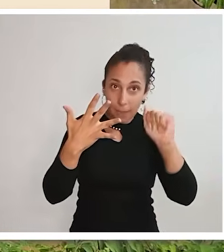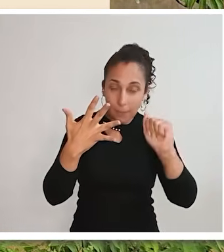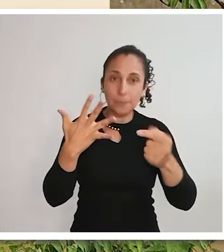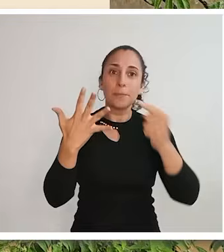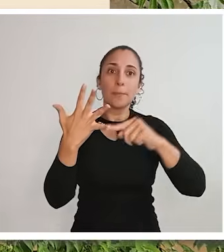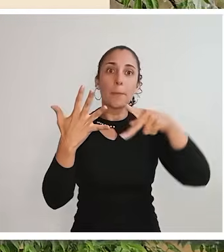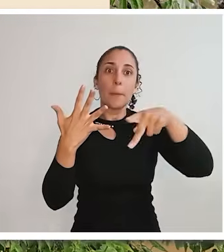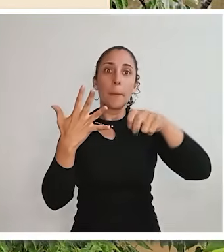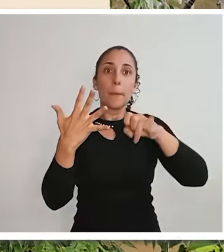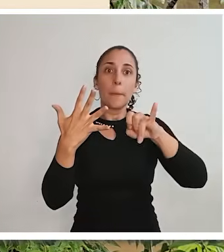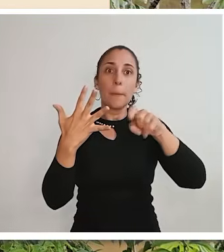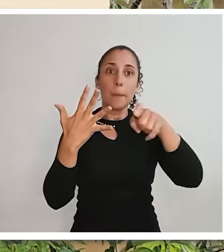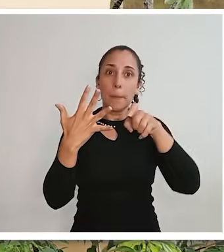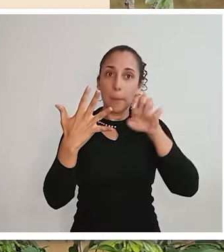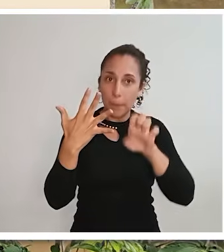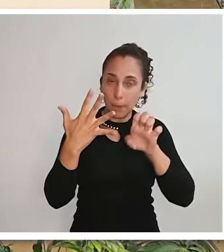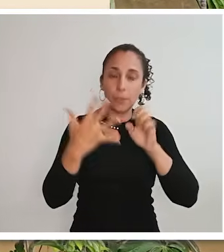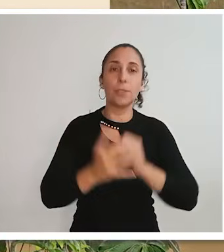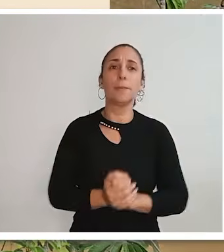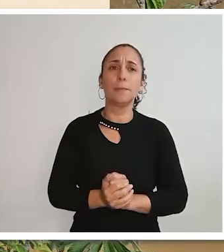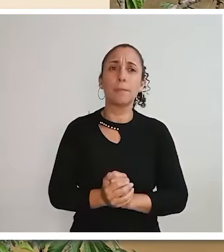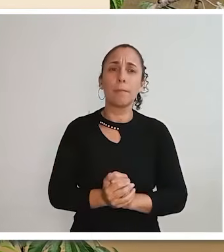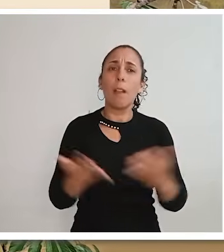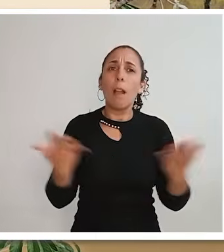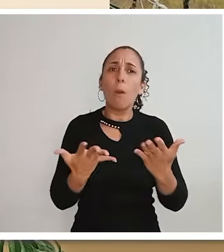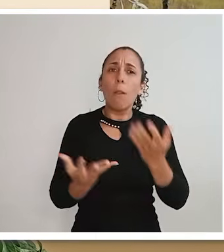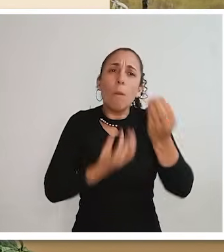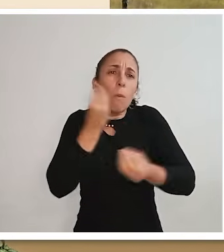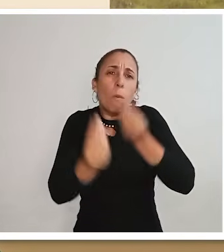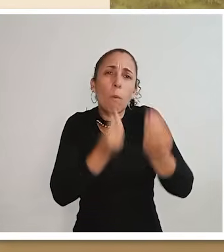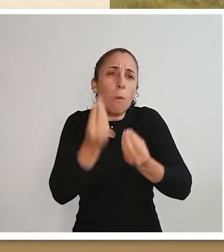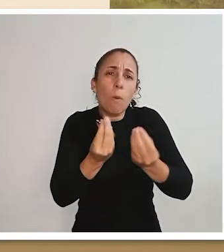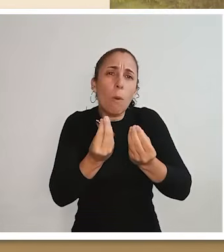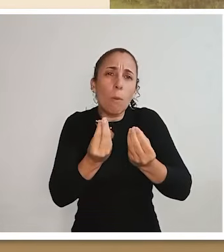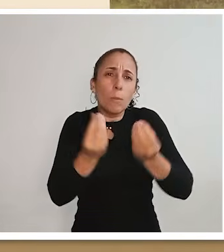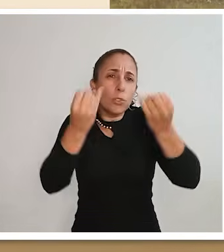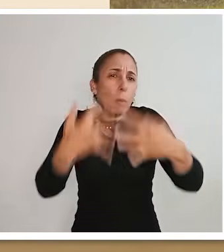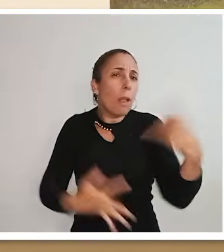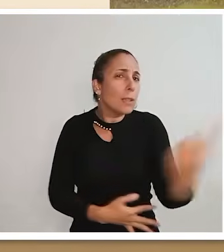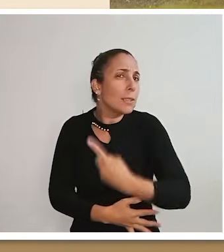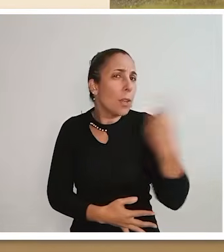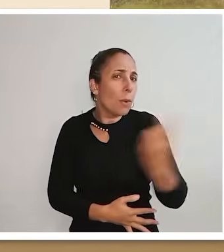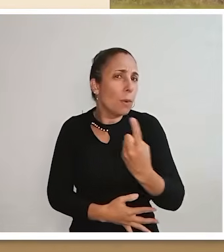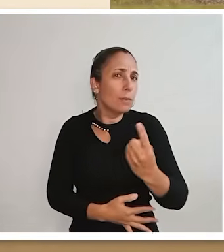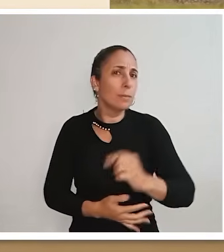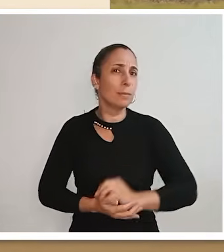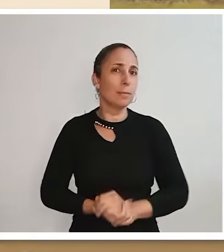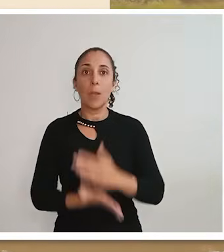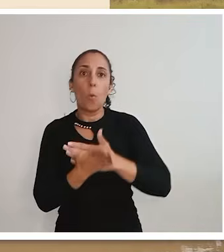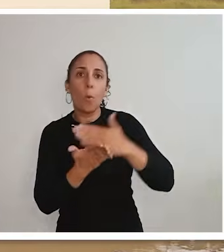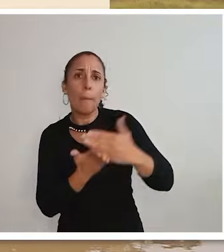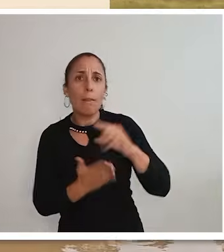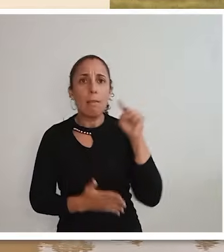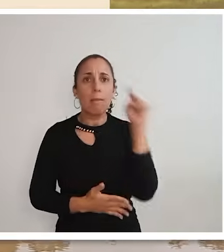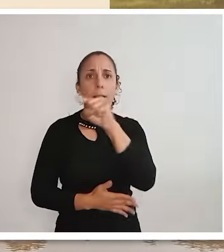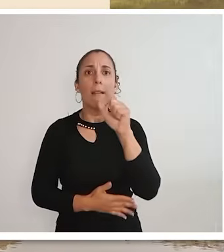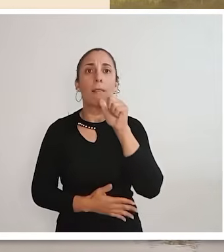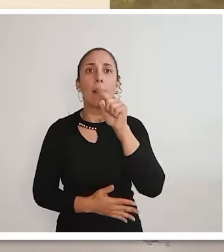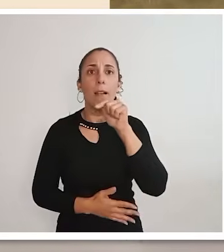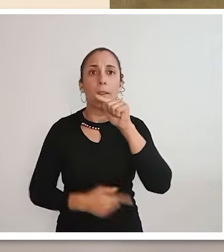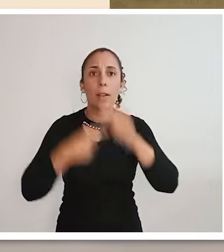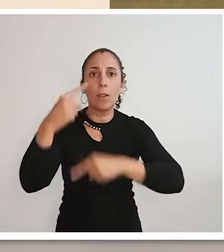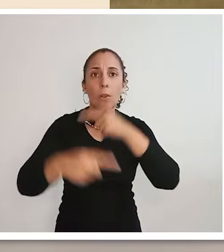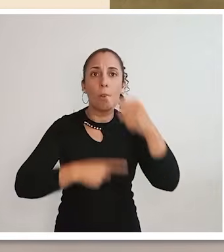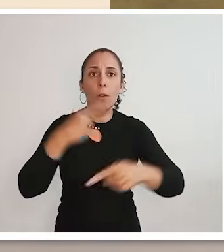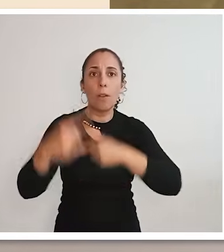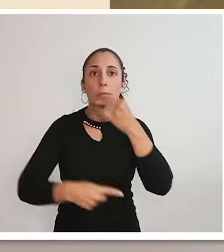3 reservatórios, existem outros 2, o reservatório de Antonina e o reservatório do Peixe. Agora, como que isso tudo